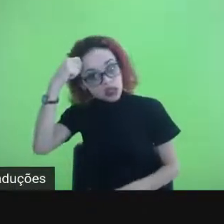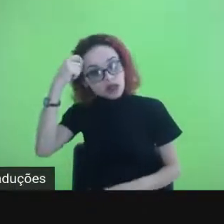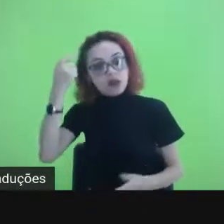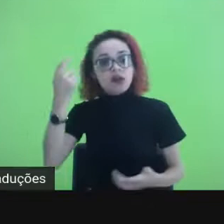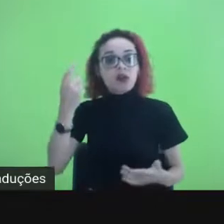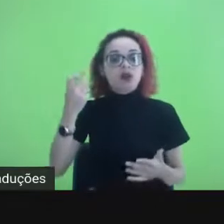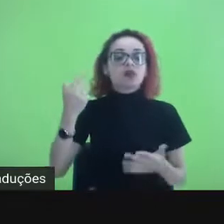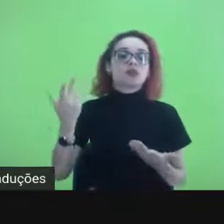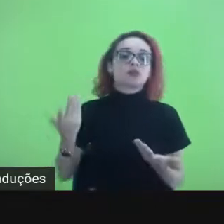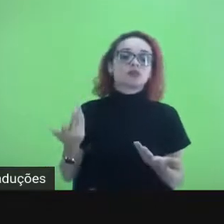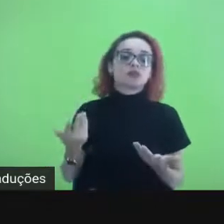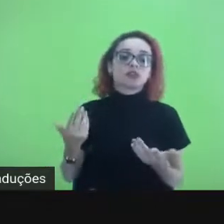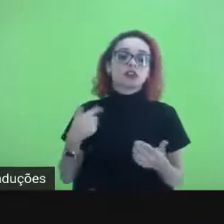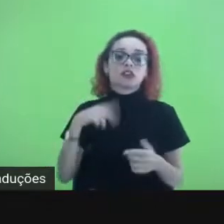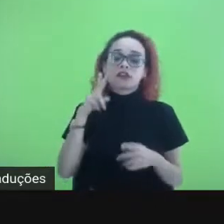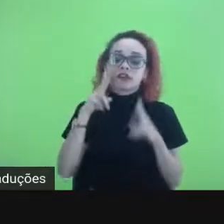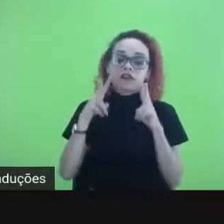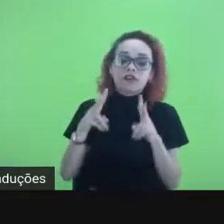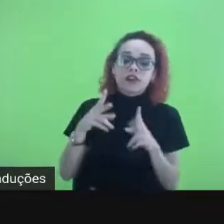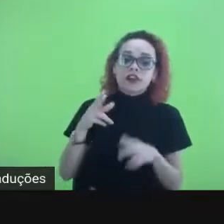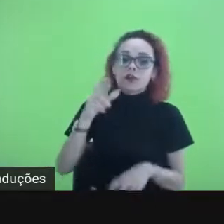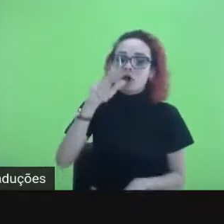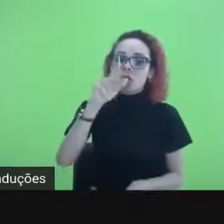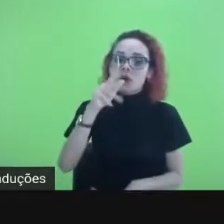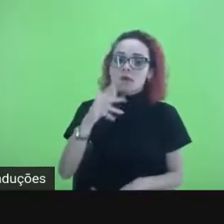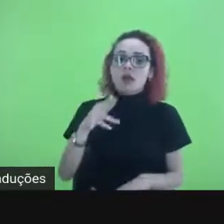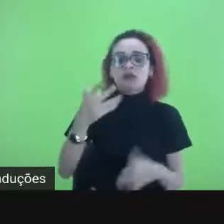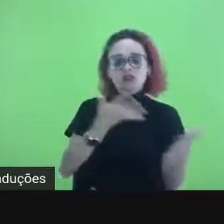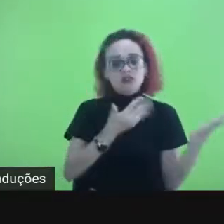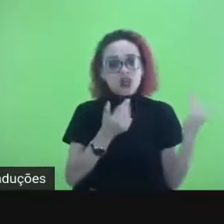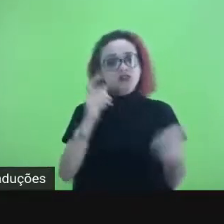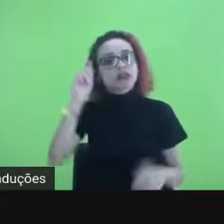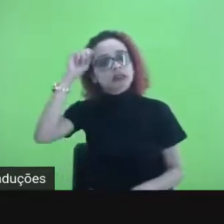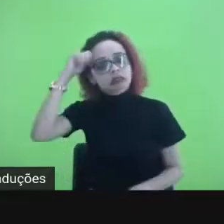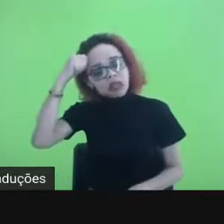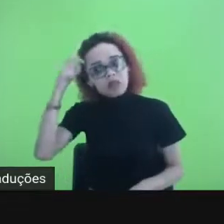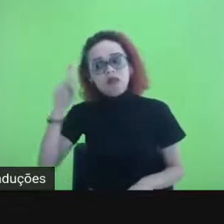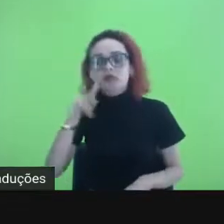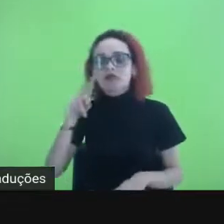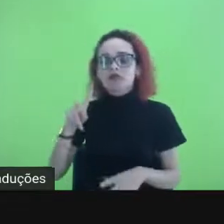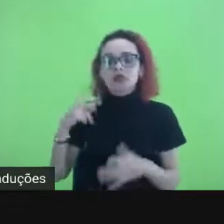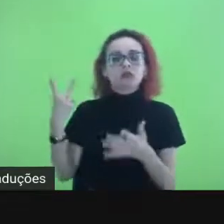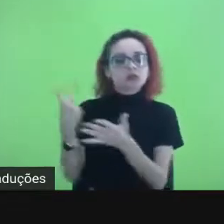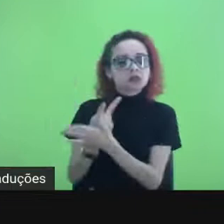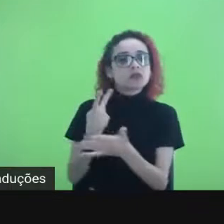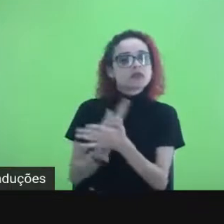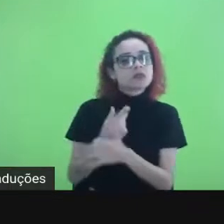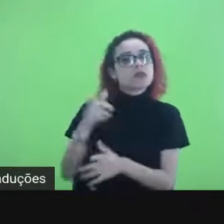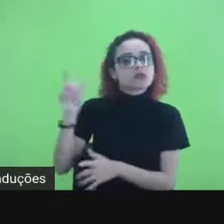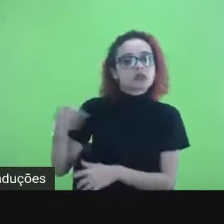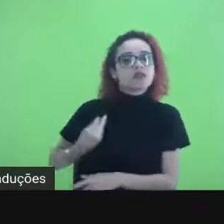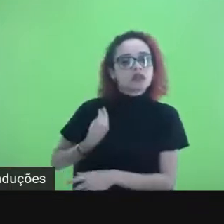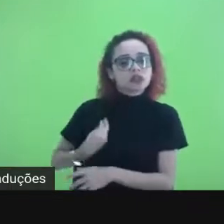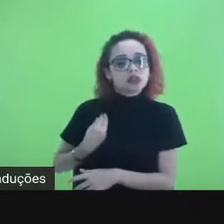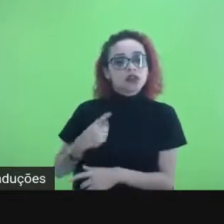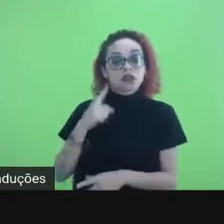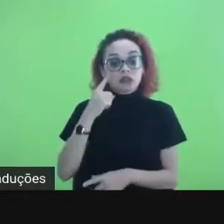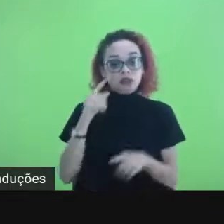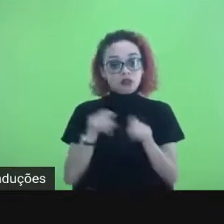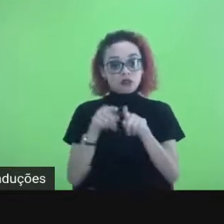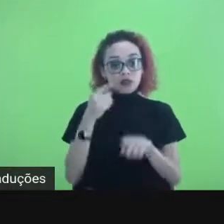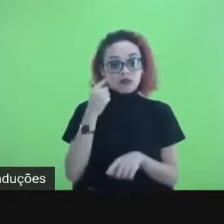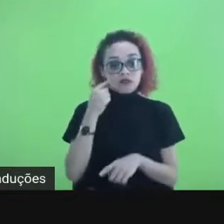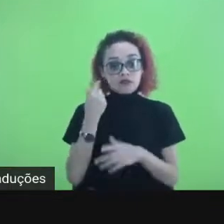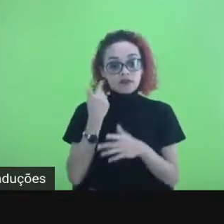vi meu irmão passar, um jovem negro, e eu também, nesse processo de